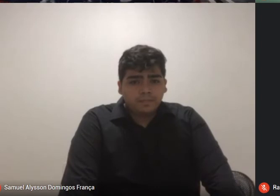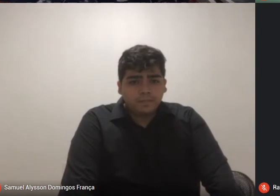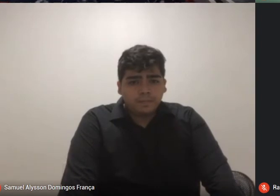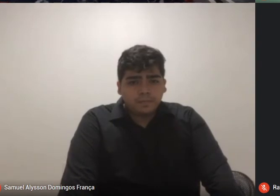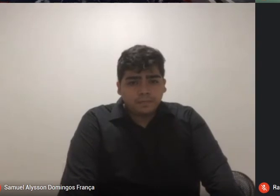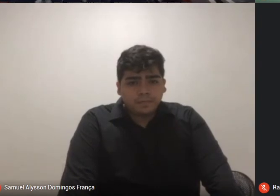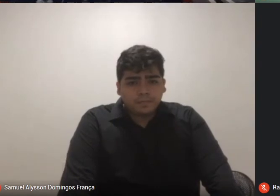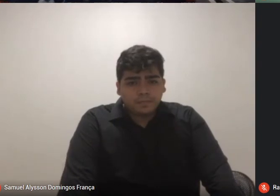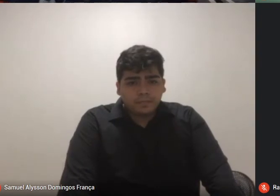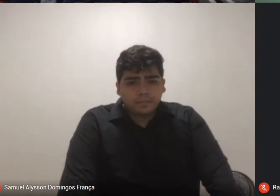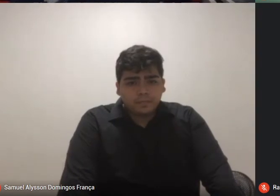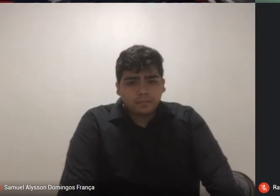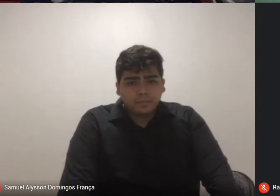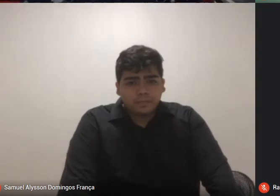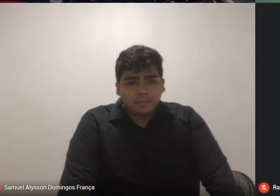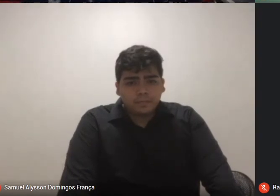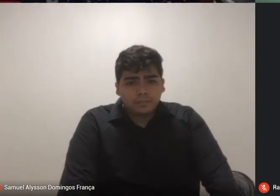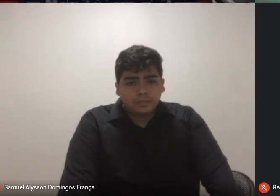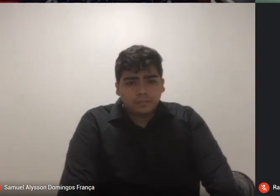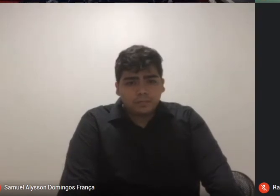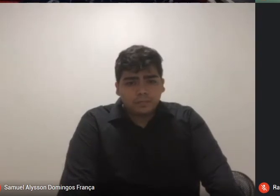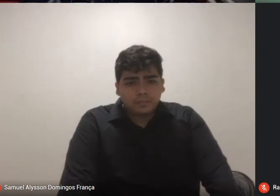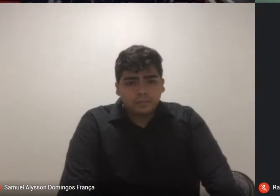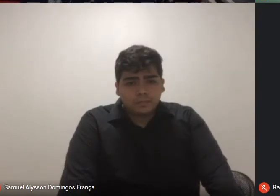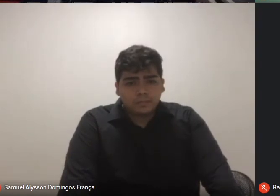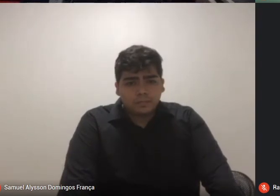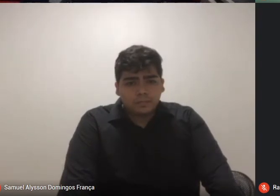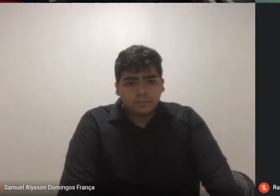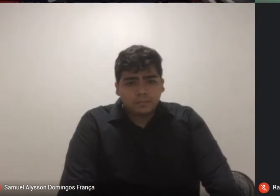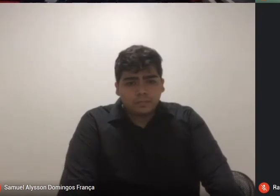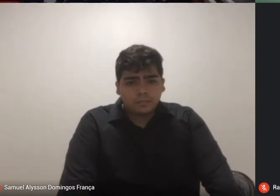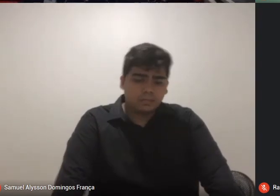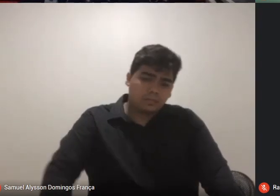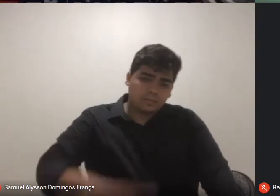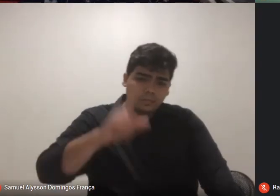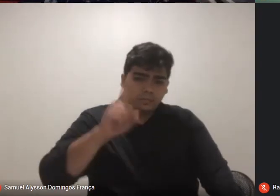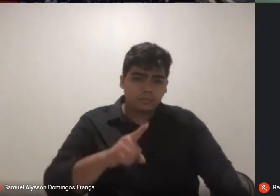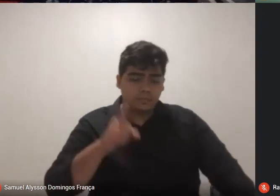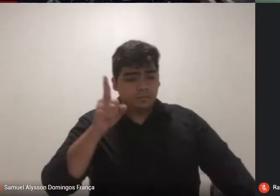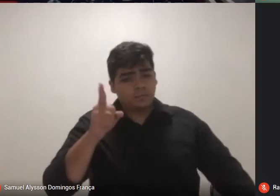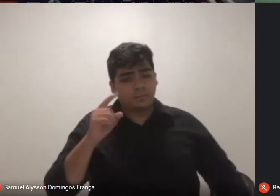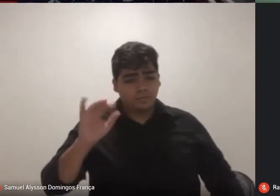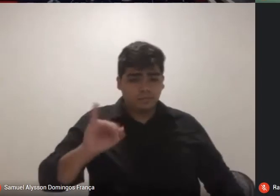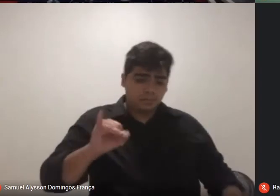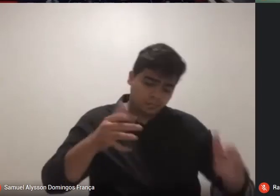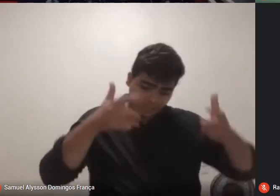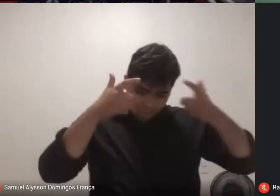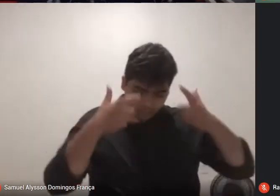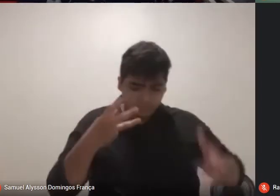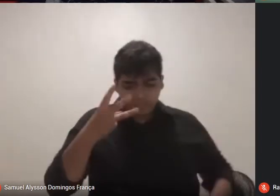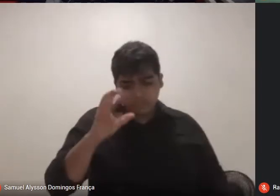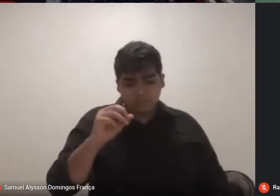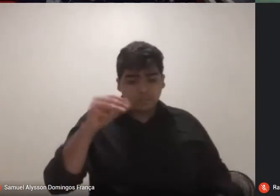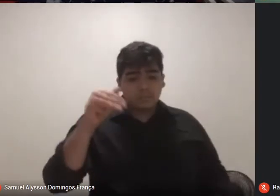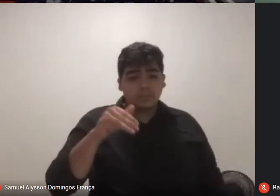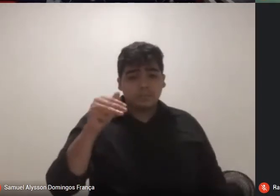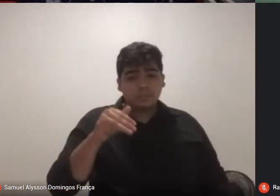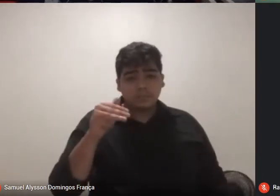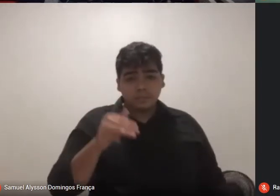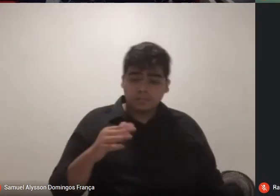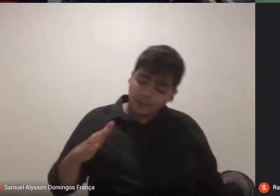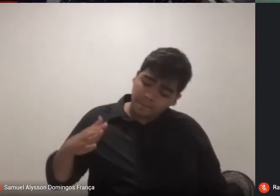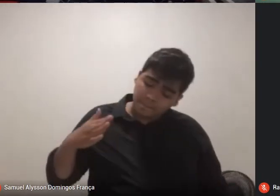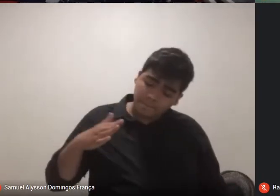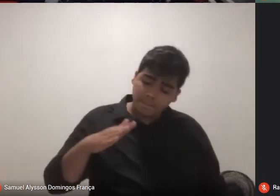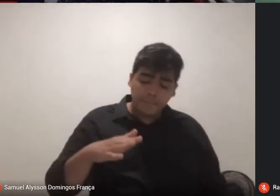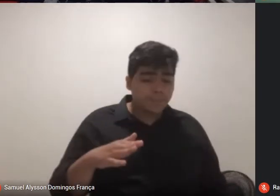Flores é um município Pode falar, muito próximo lá de Princesa Isabel, né? Na verdade, já é bem fronteira, 30 minutos lá de Princesa Isabel. E o Cactus